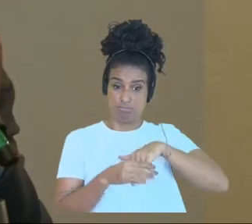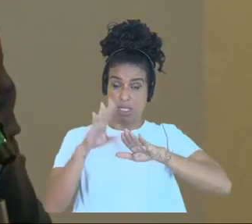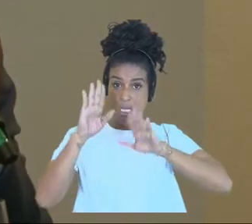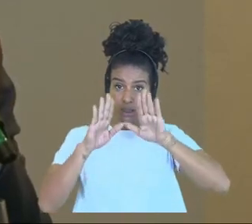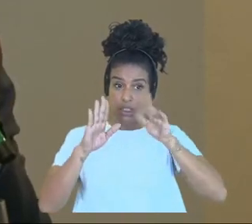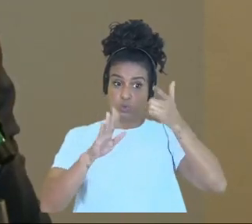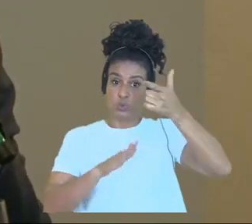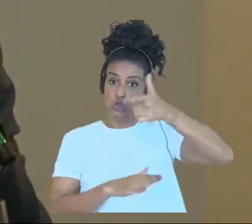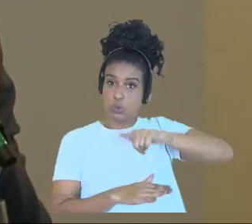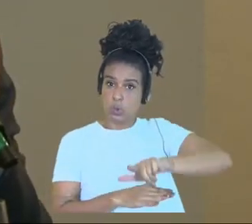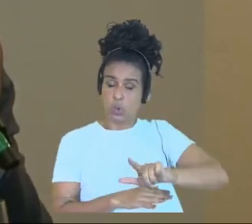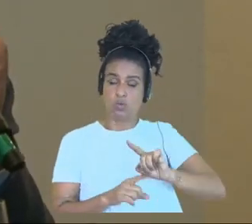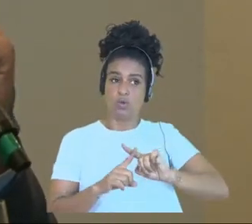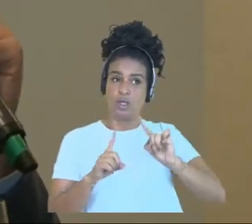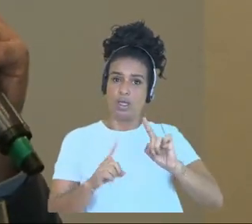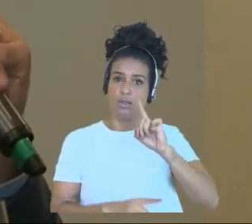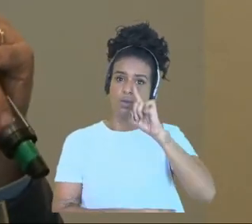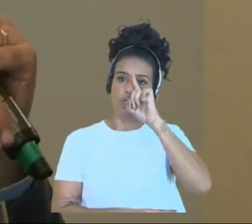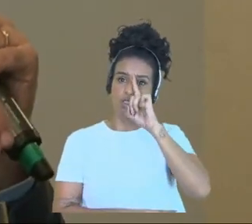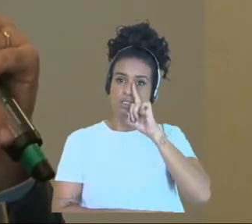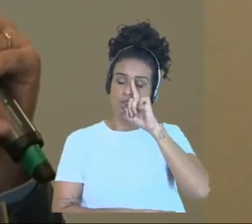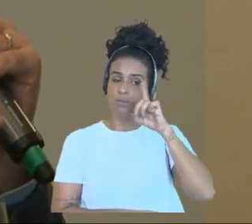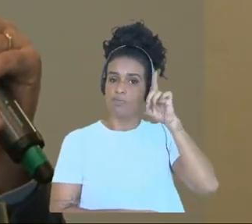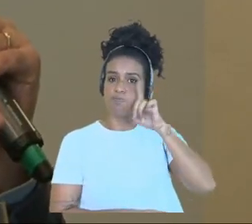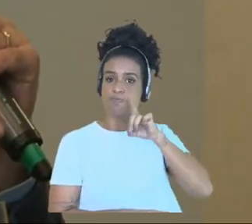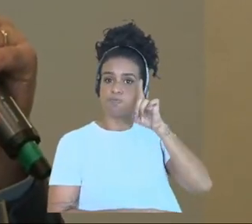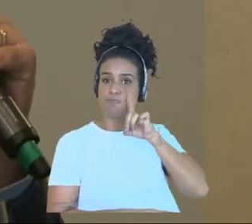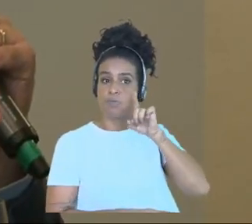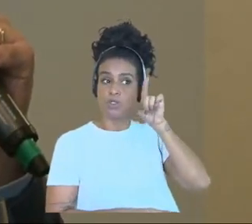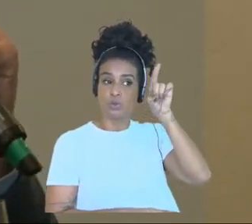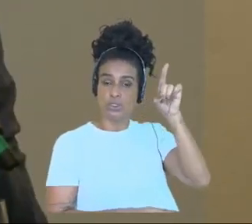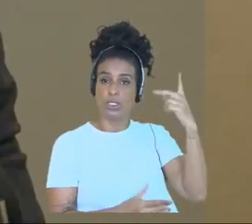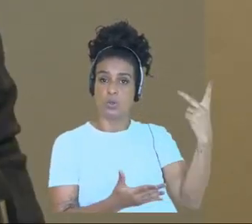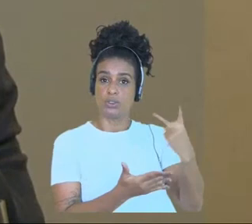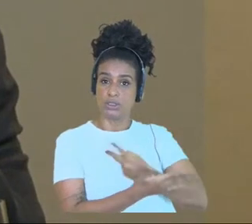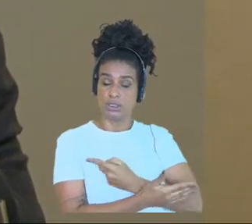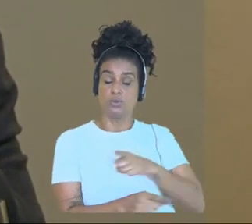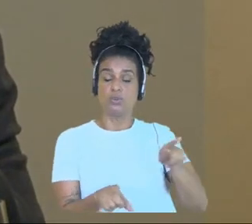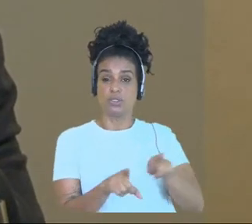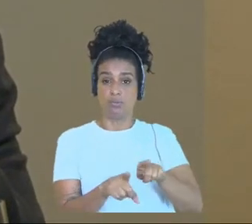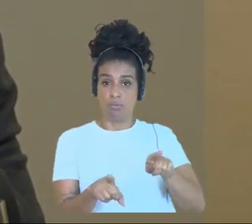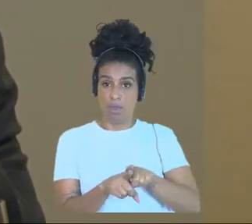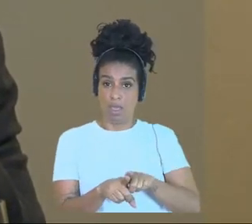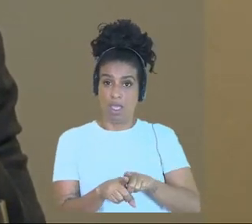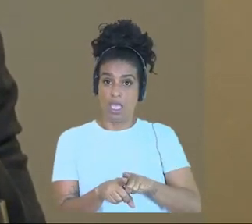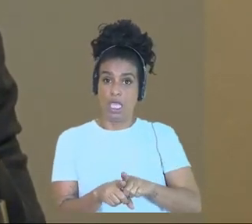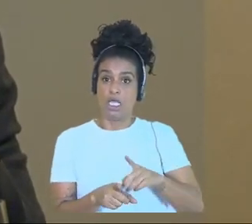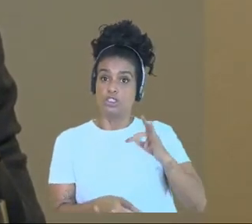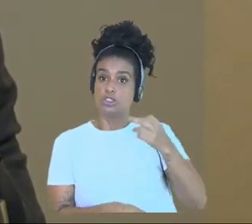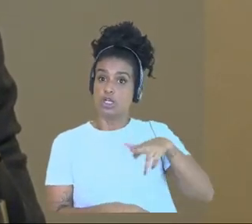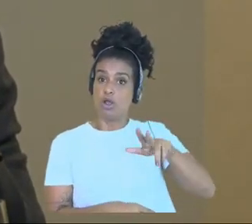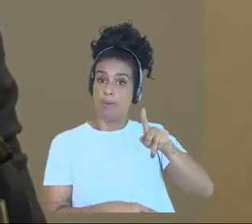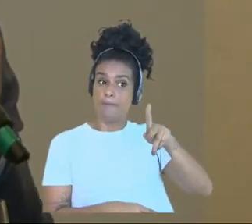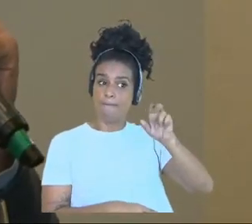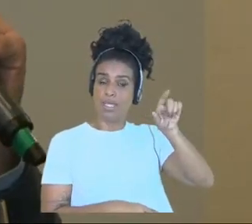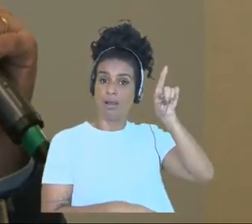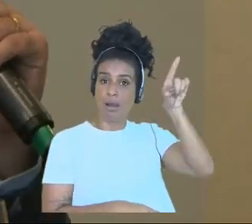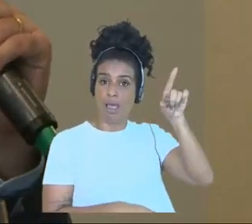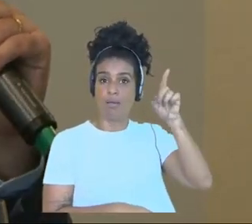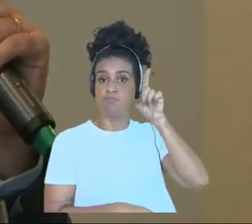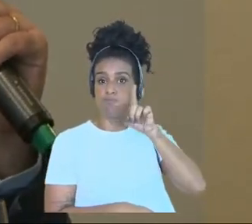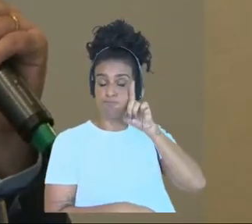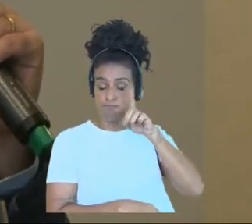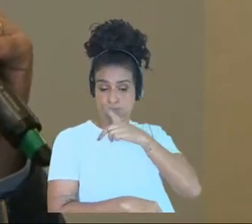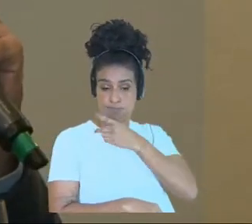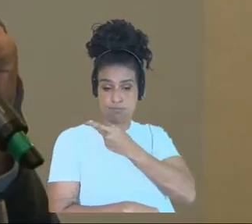era o risco que os americanos sofreram se o presidente Donald Trump tivesse sido reeleito nos Estados Unidos. É, e que culminou